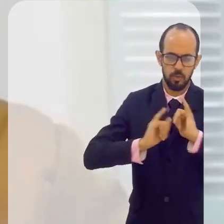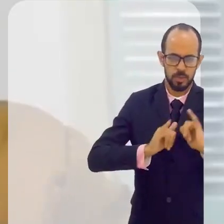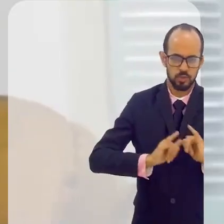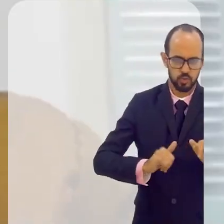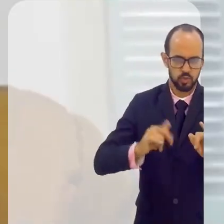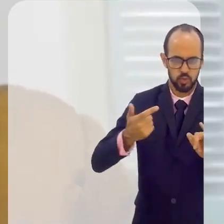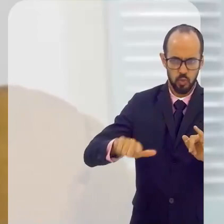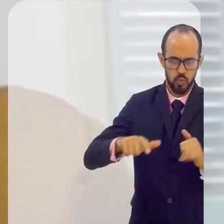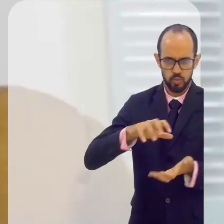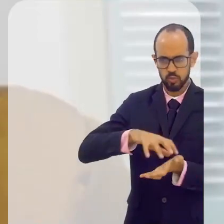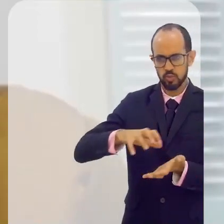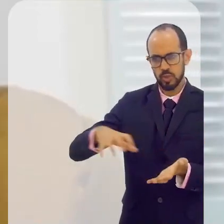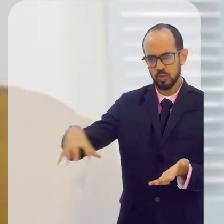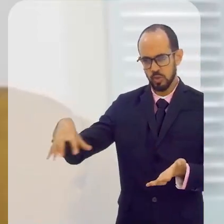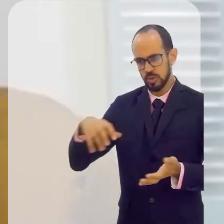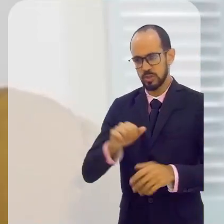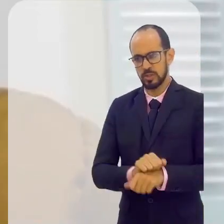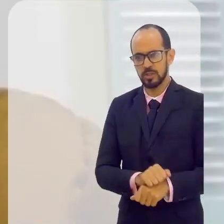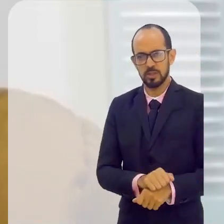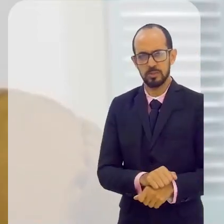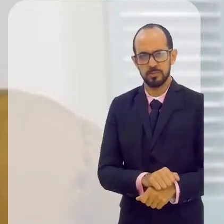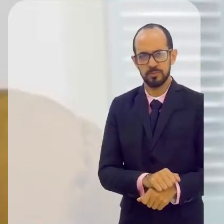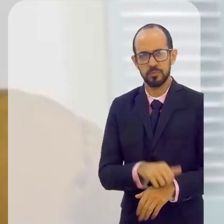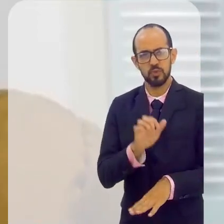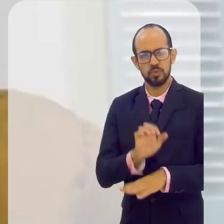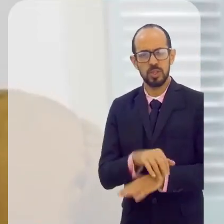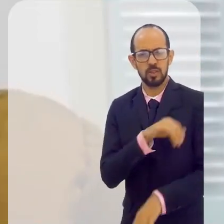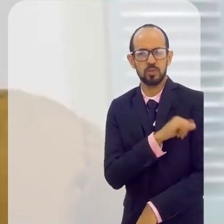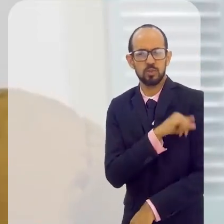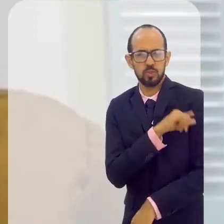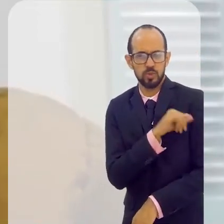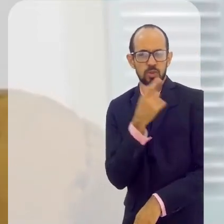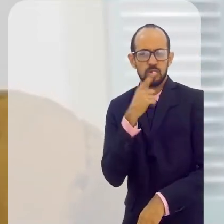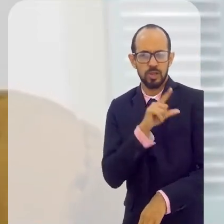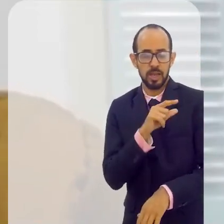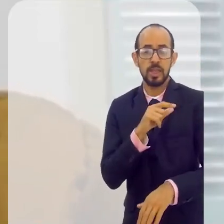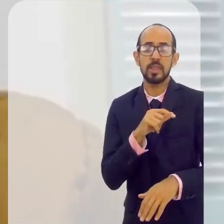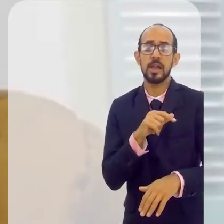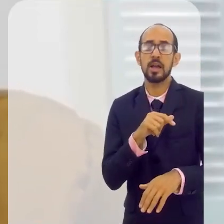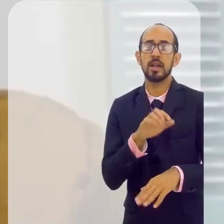áreas, afim. Então, acho que é uma via de mão dupla super